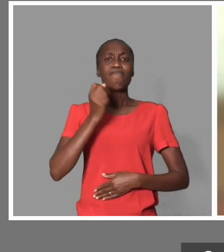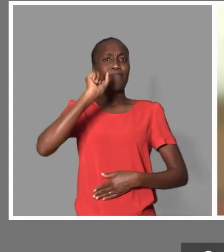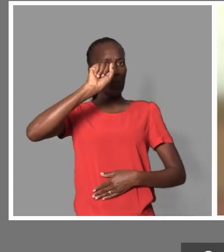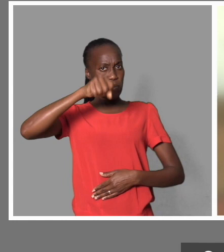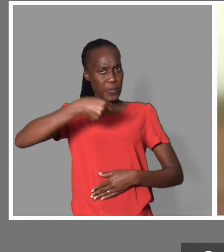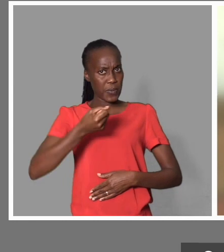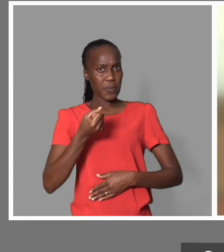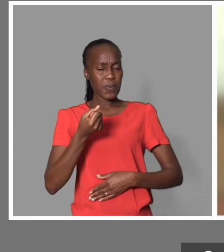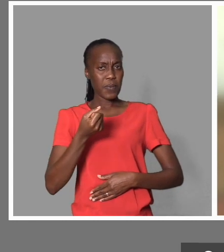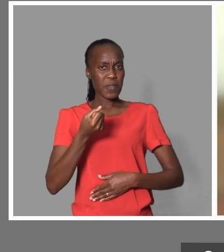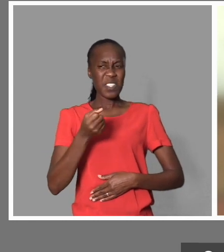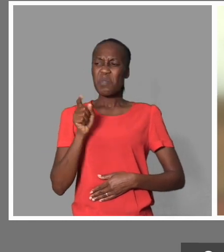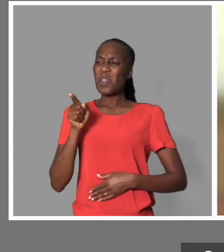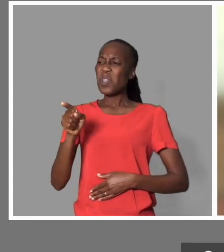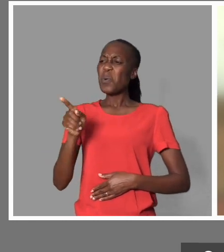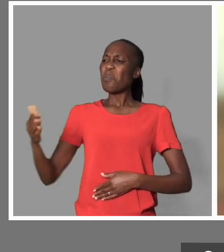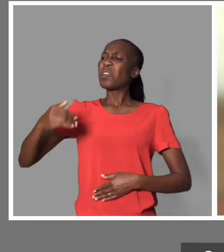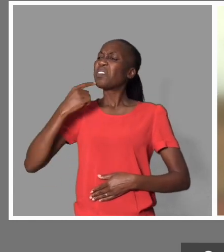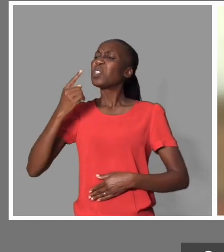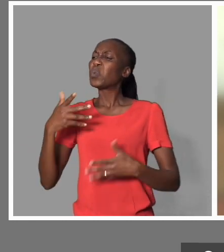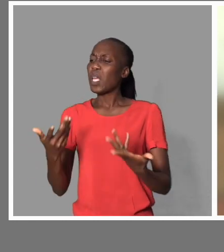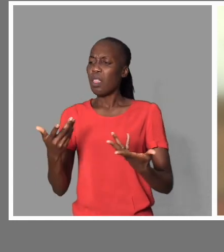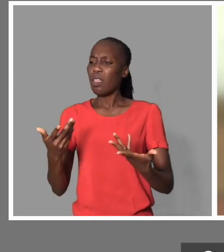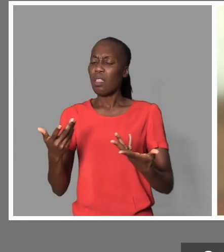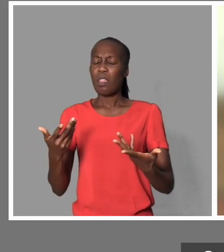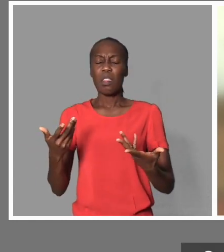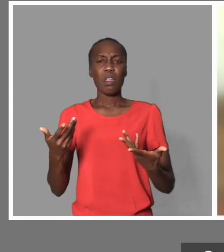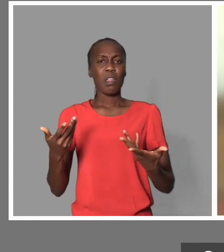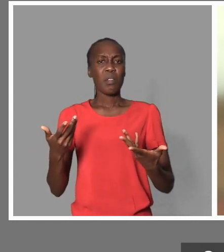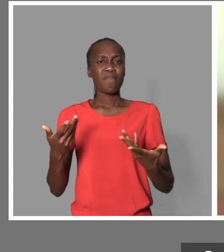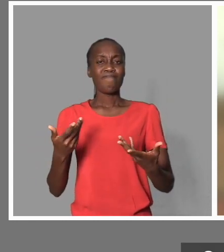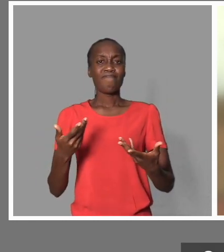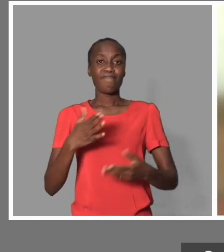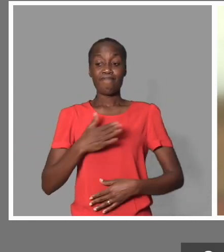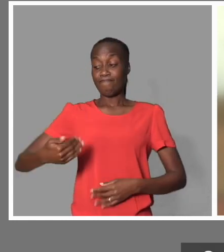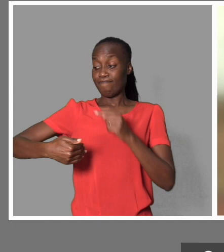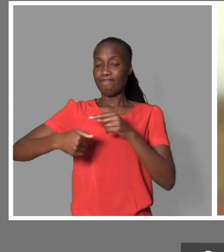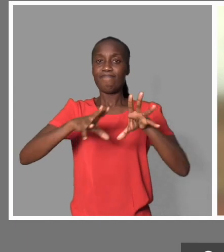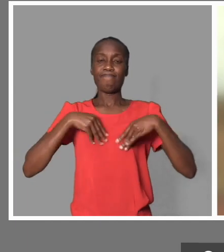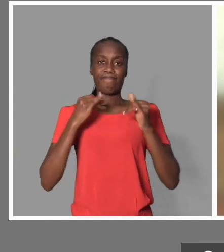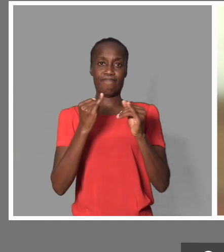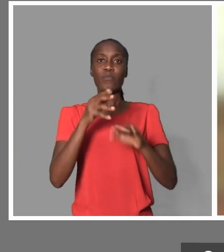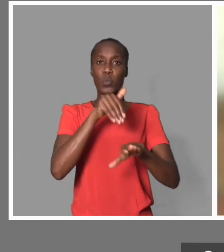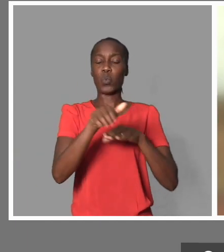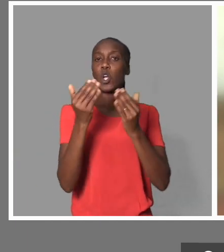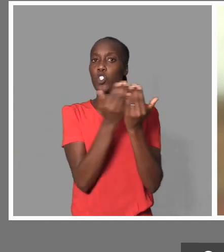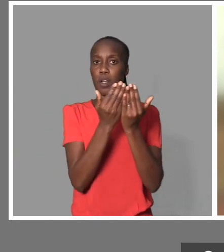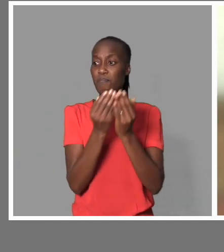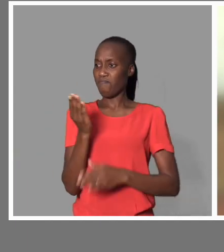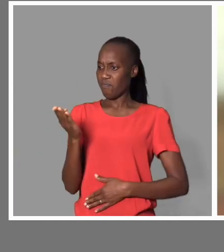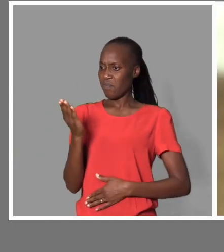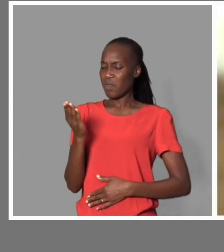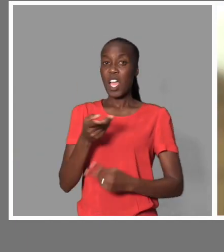Gostarias de voltar à escola? Sim. O que te diz teu marido? Não